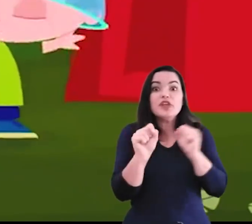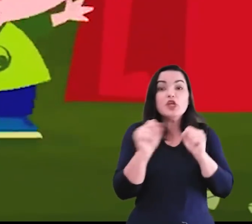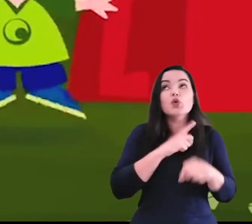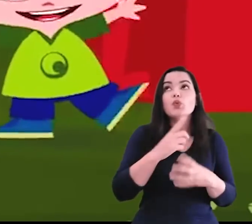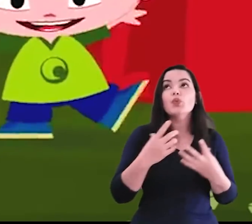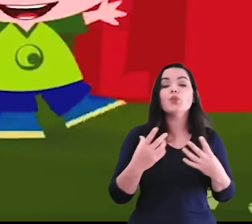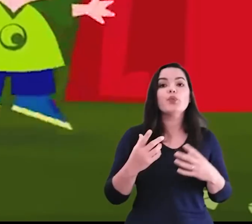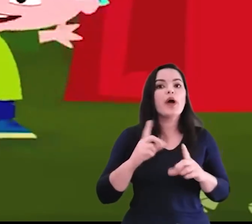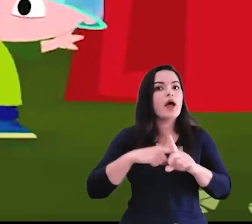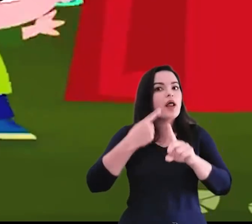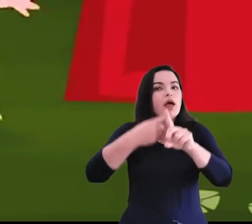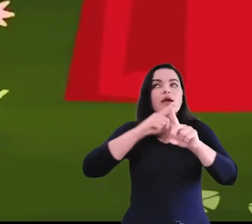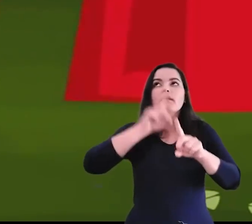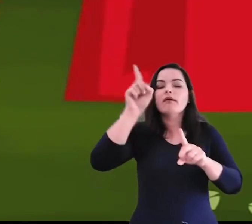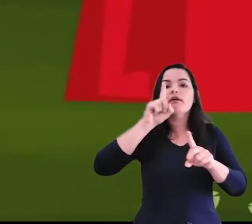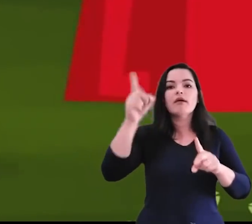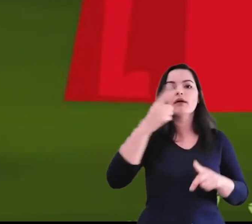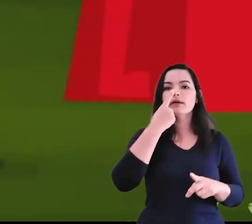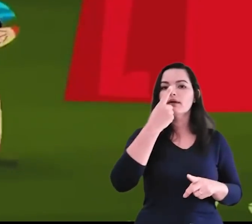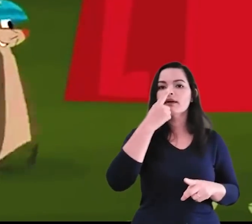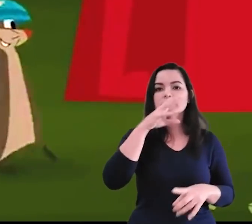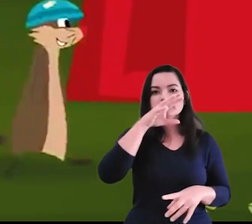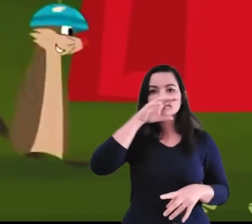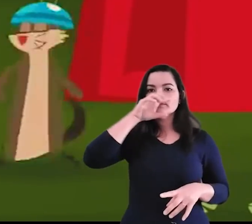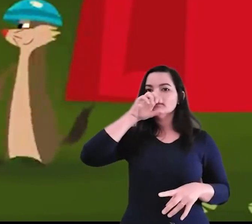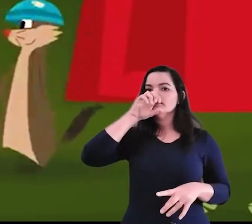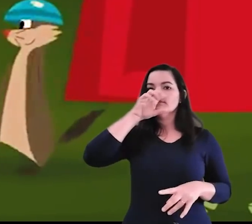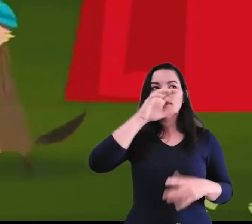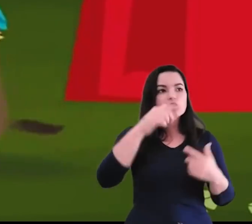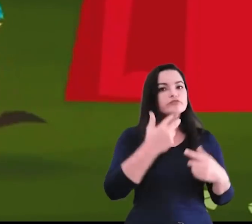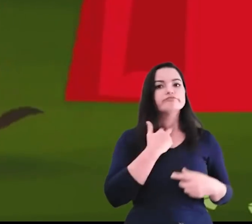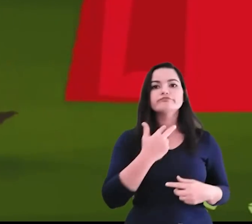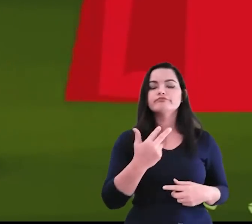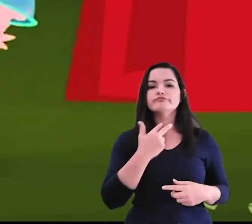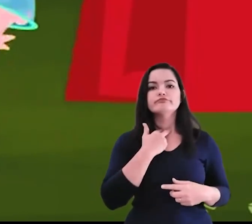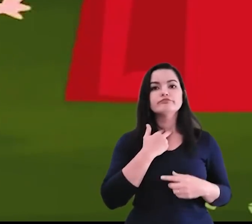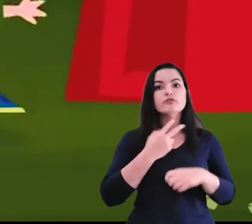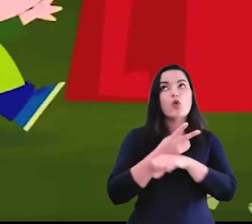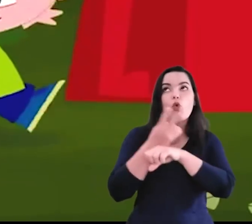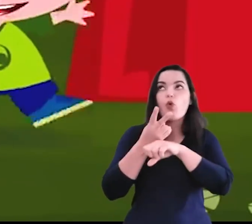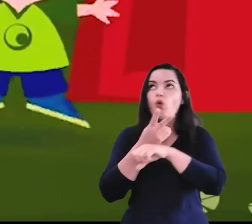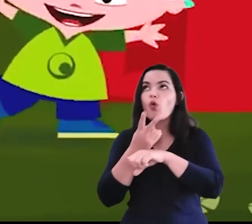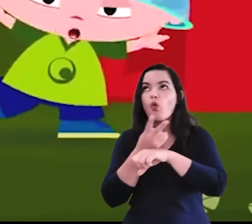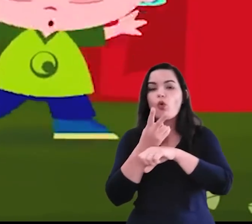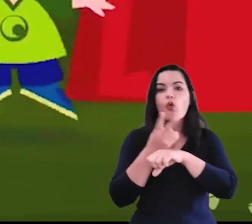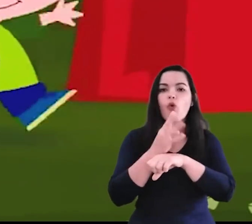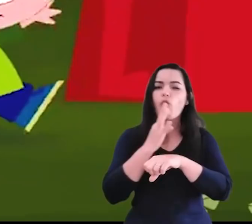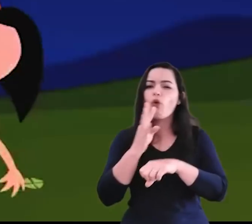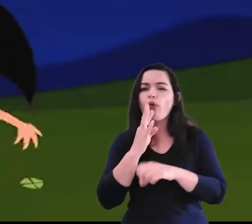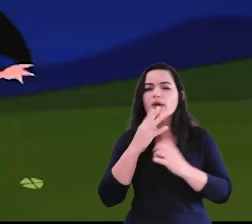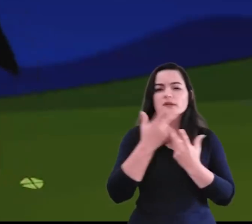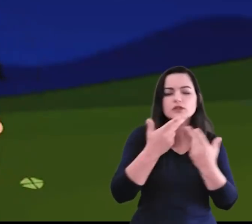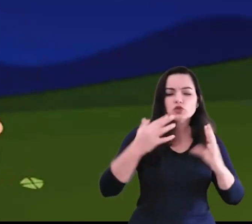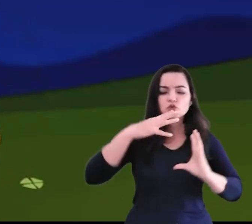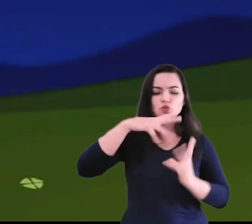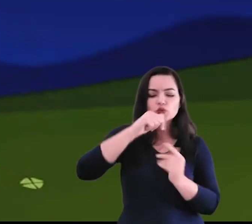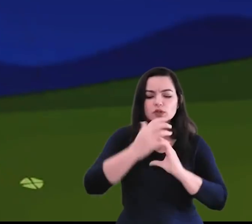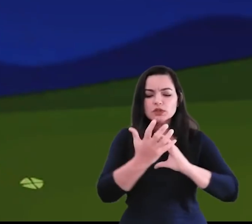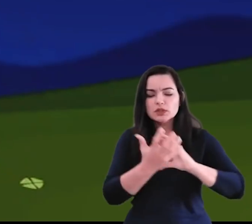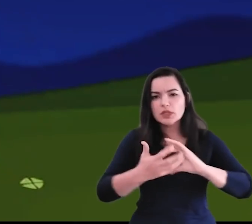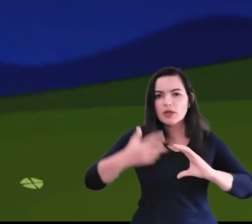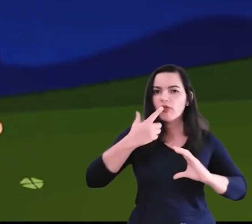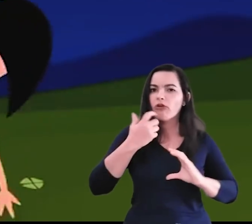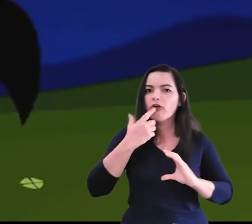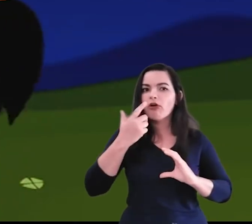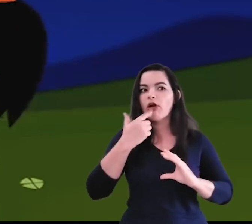tem oxigênio. Explorar Marte é missão espacial. Passear em